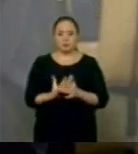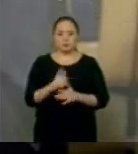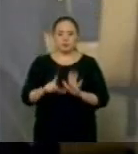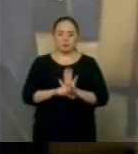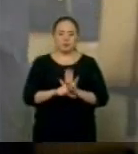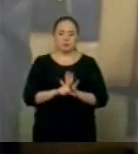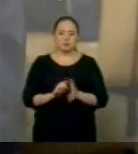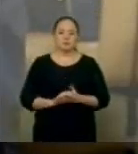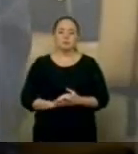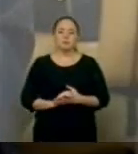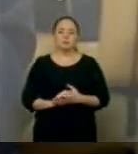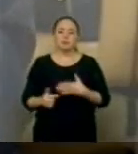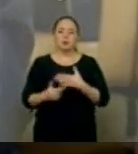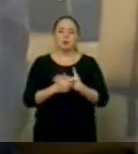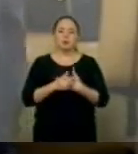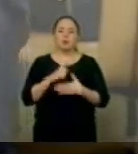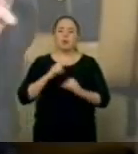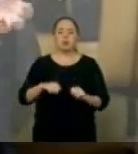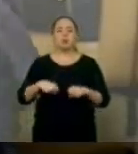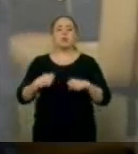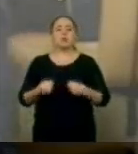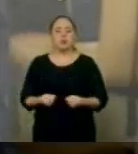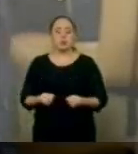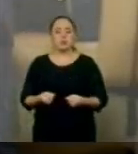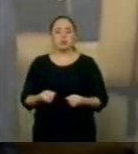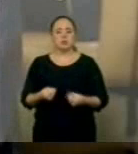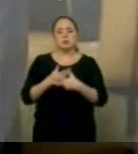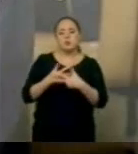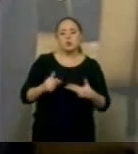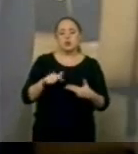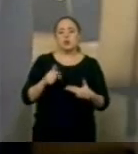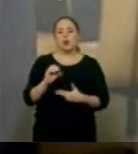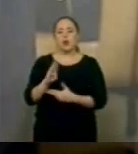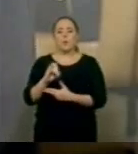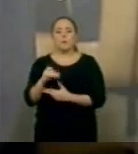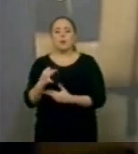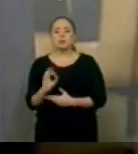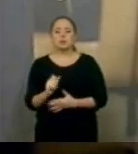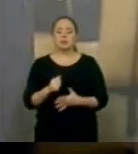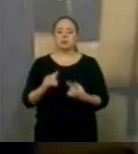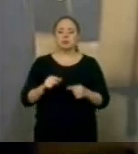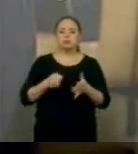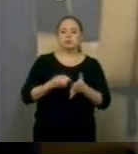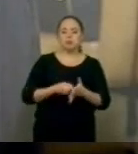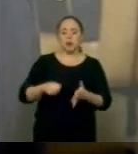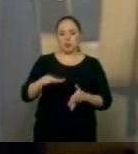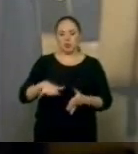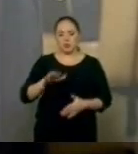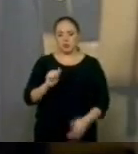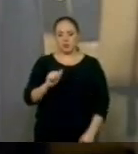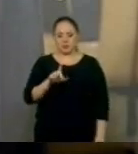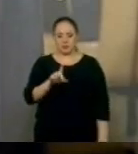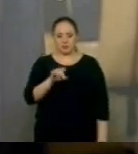A missão de promover a defesa daquilo que é objeto de impugnação no âmbito da ação direta